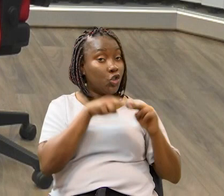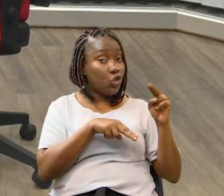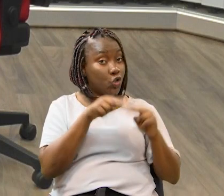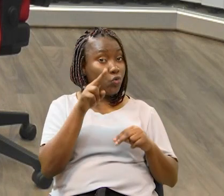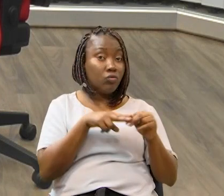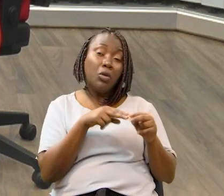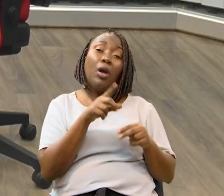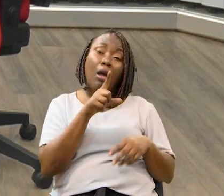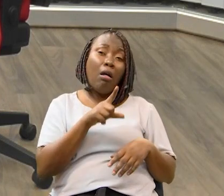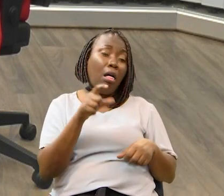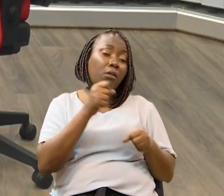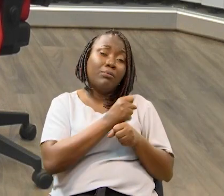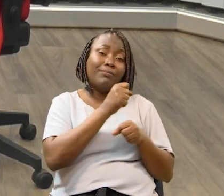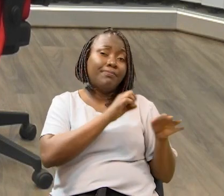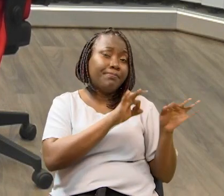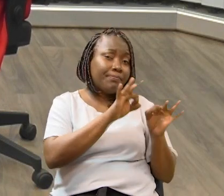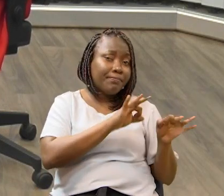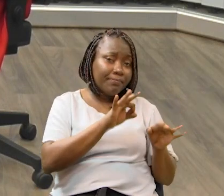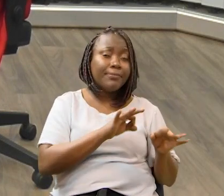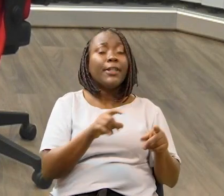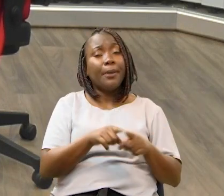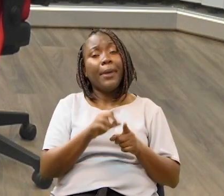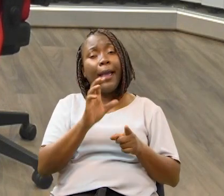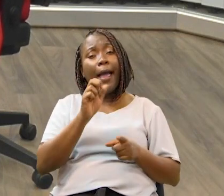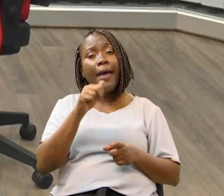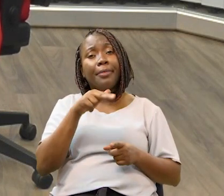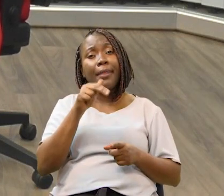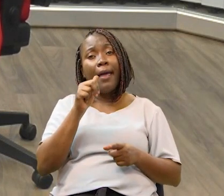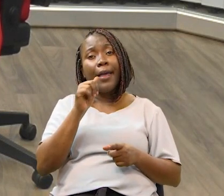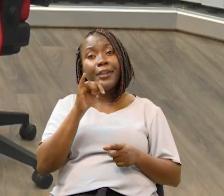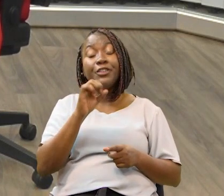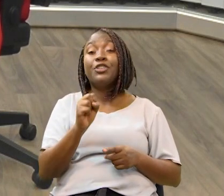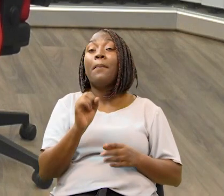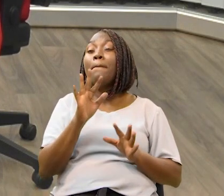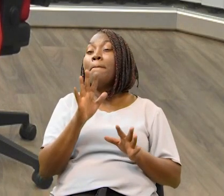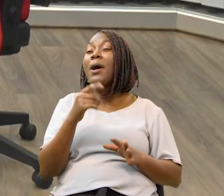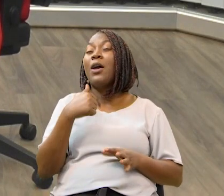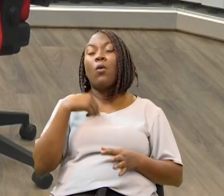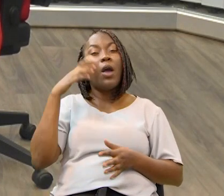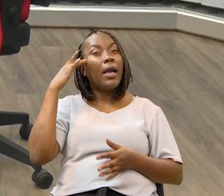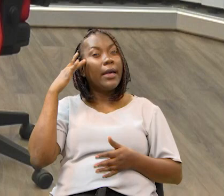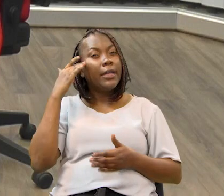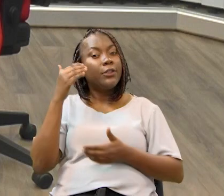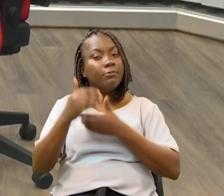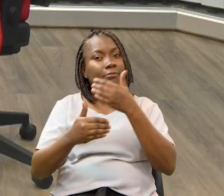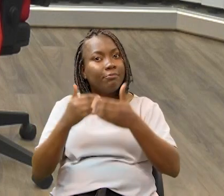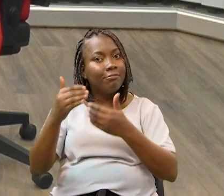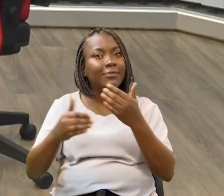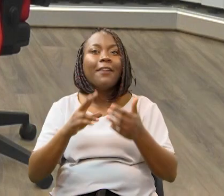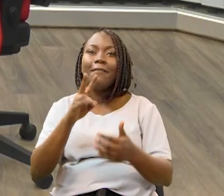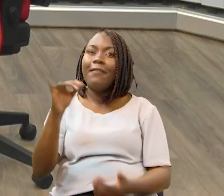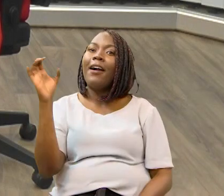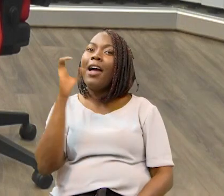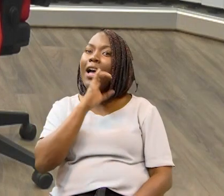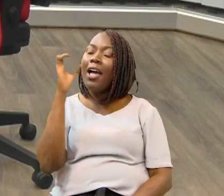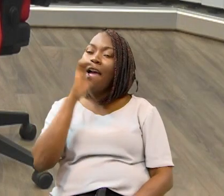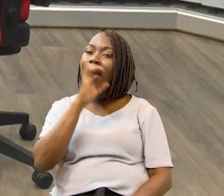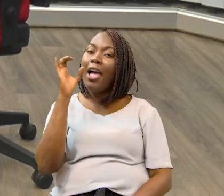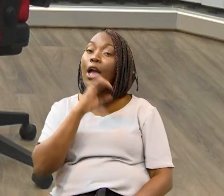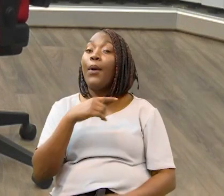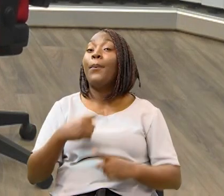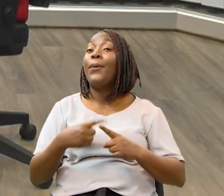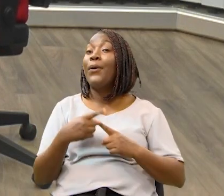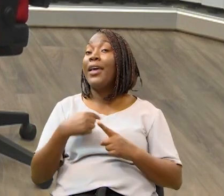tudo está em construção, inclusive esses canais. Porém, eu acredito que seja de forma muito agilizada, né?